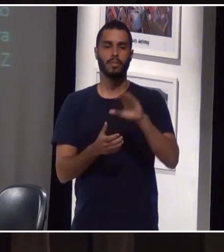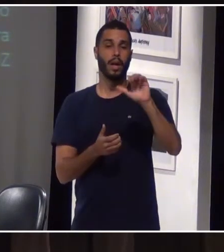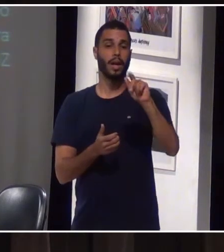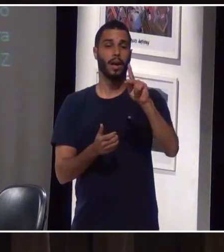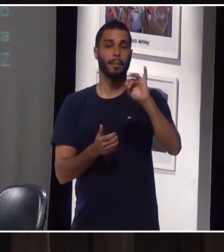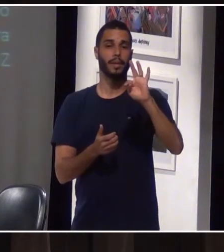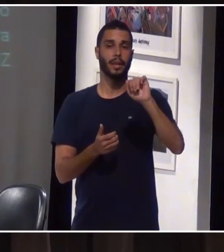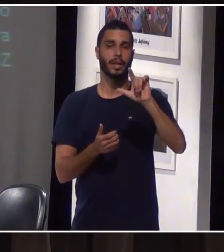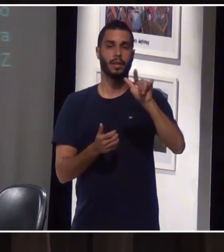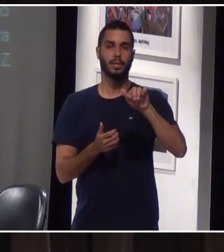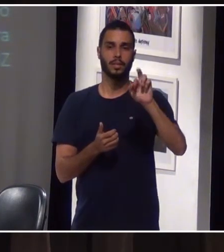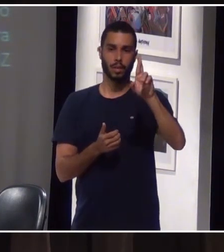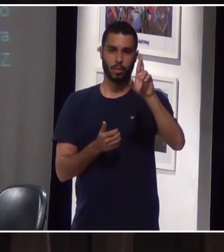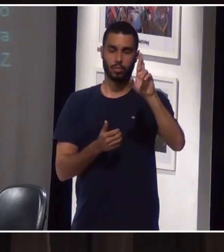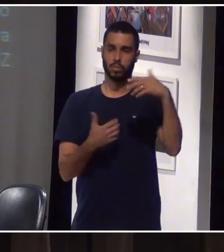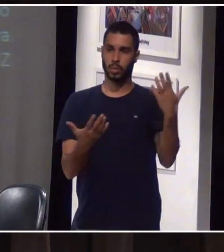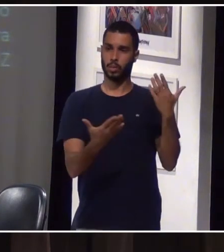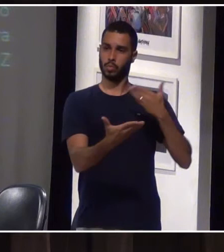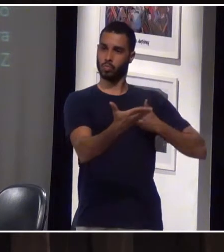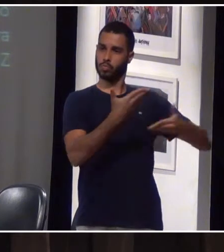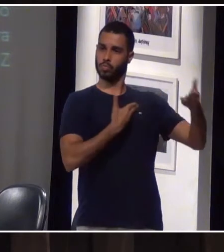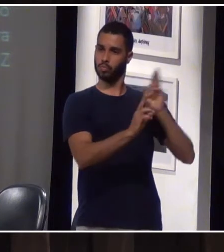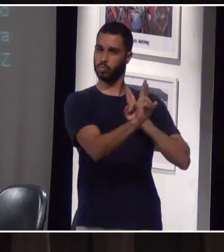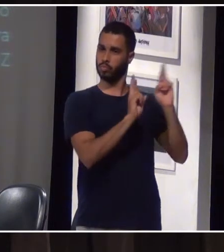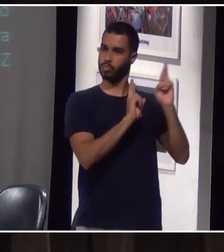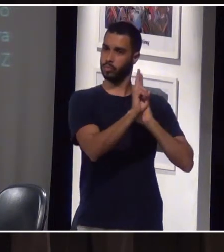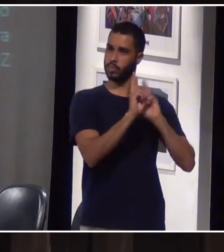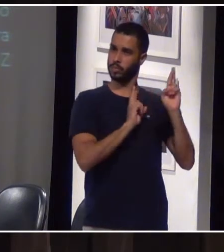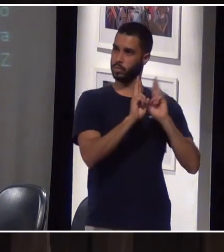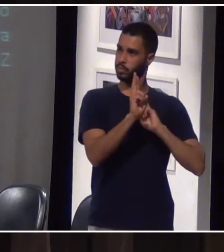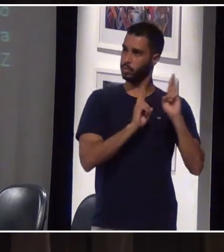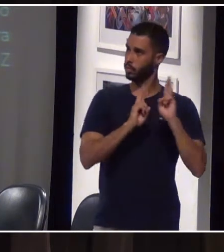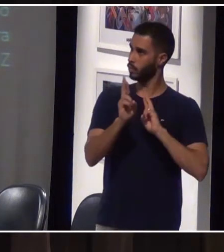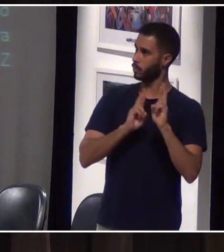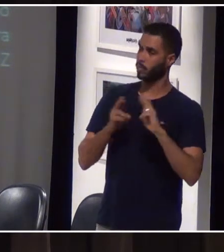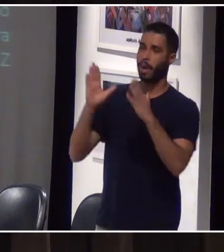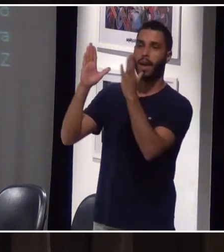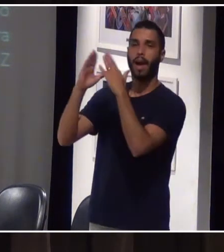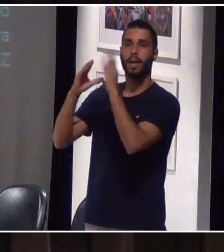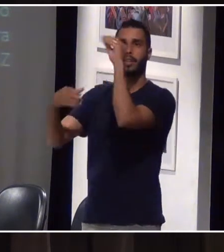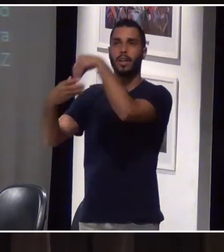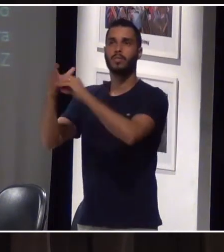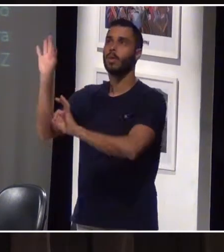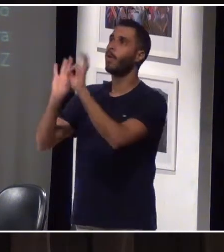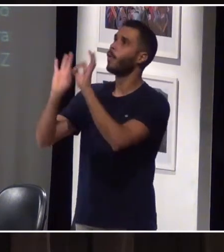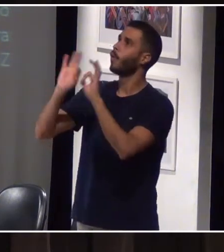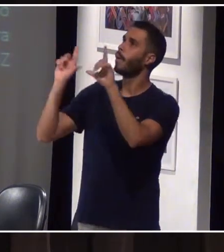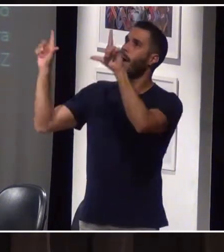em relacionamentos, por isso é legítimo investir em sofisticados e caros objetos de design na decoração de suas